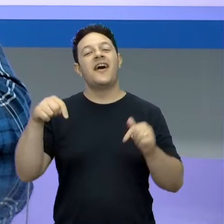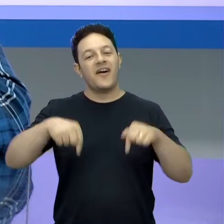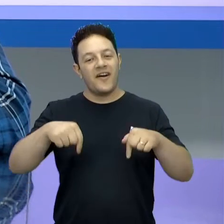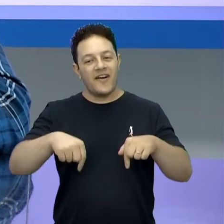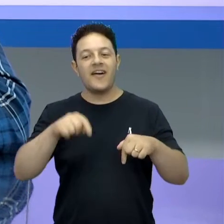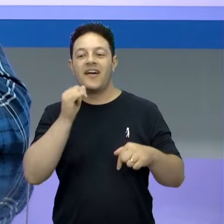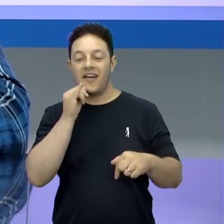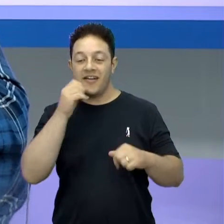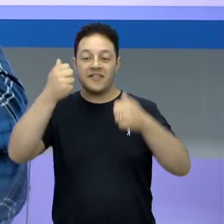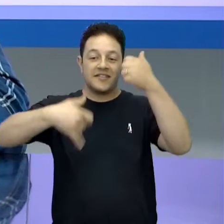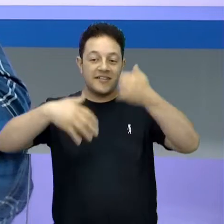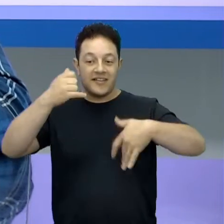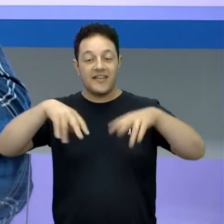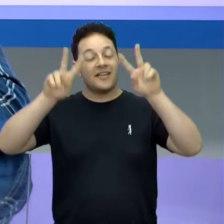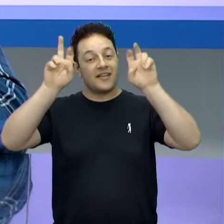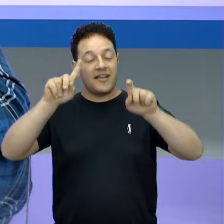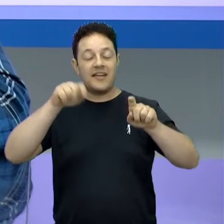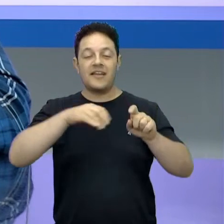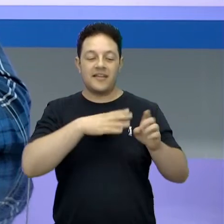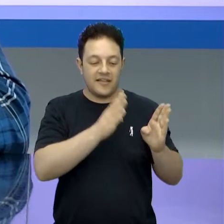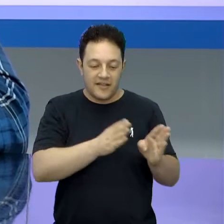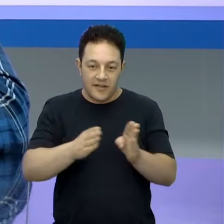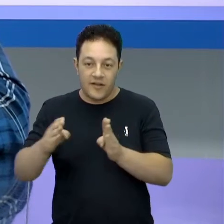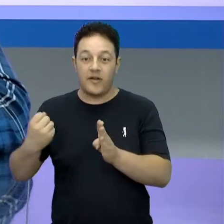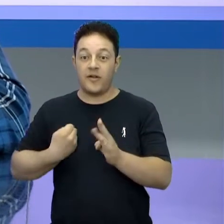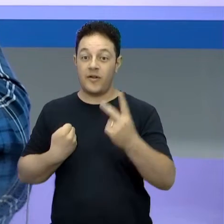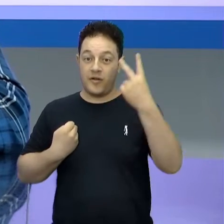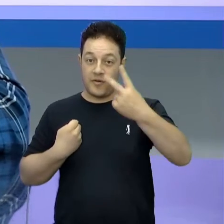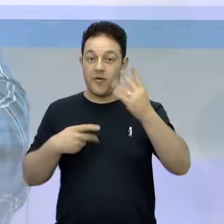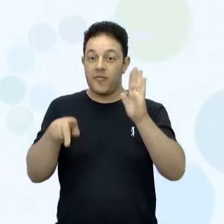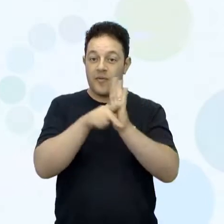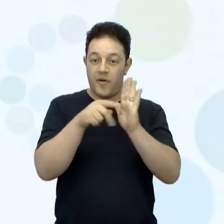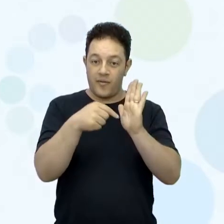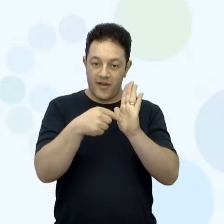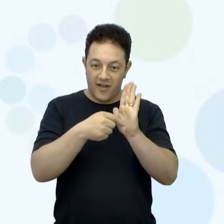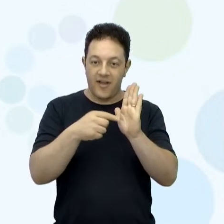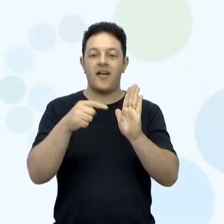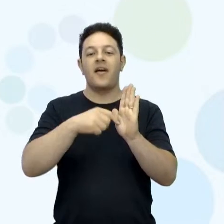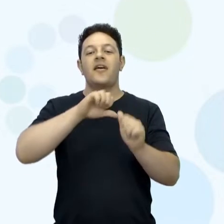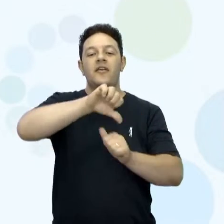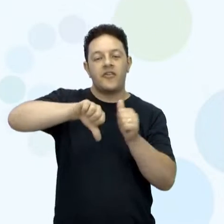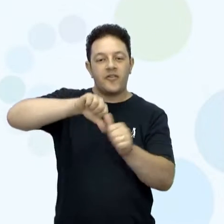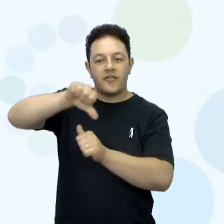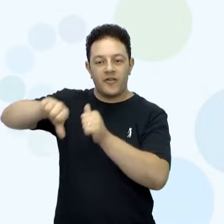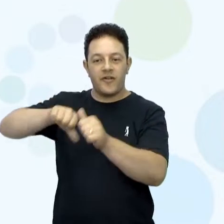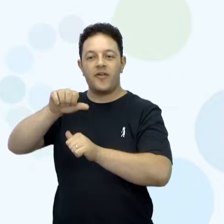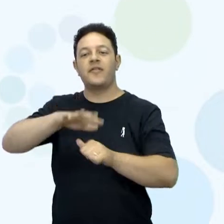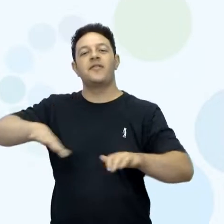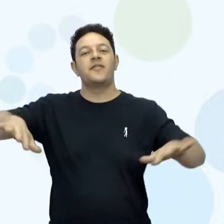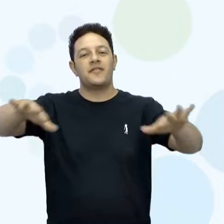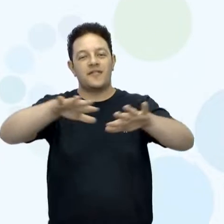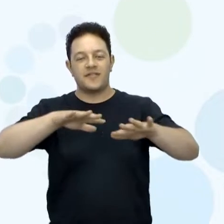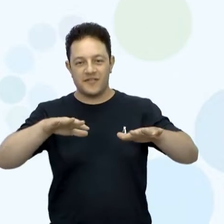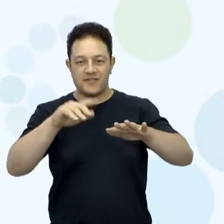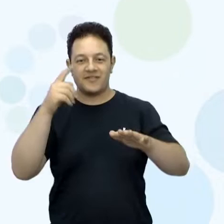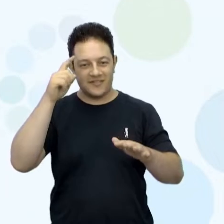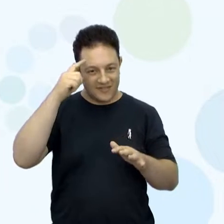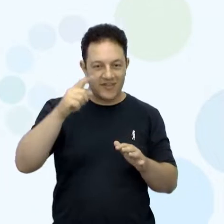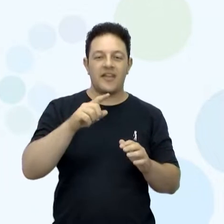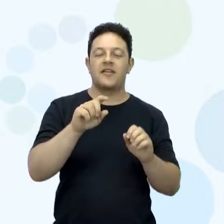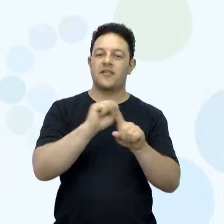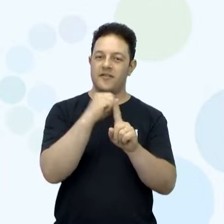aí sobre a nossa sistematização 2 do componente As Transformações do Espaço Geográfico